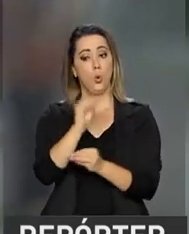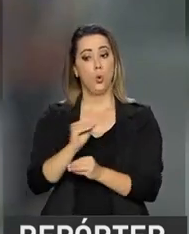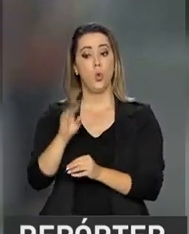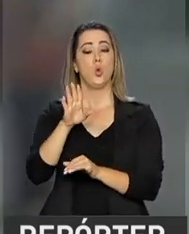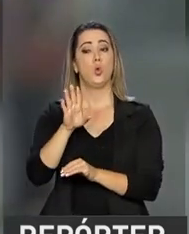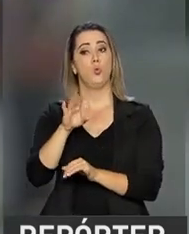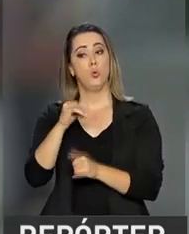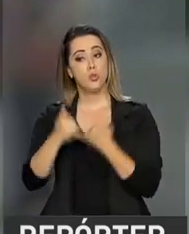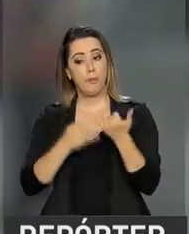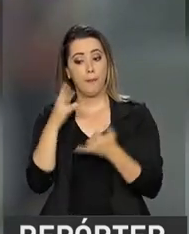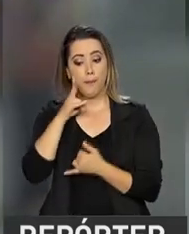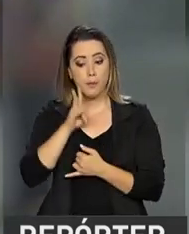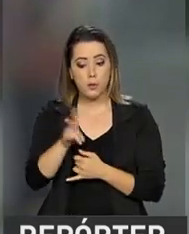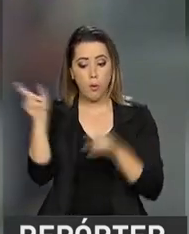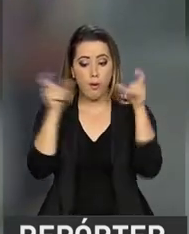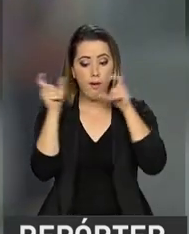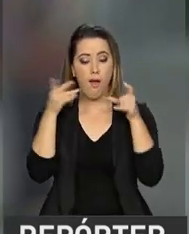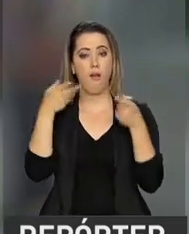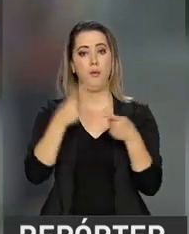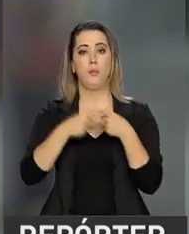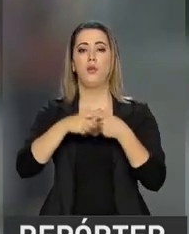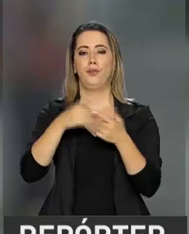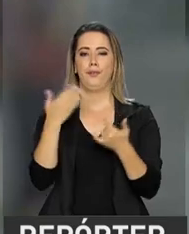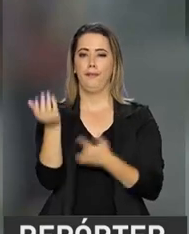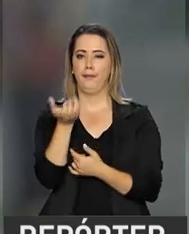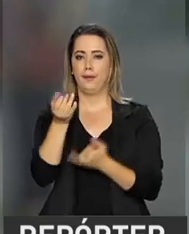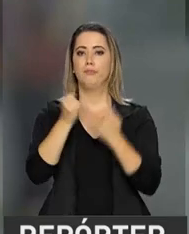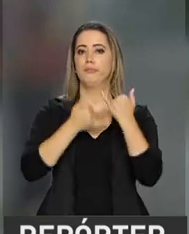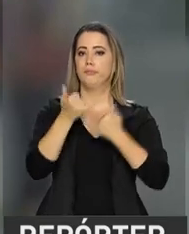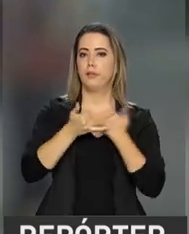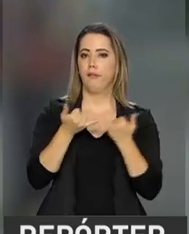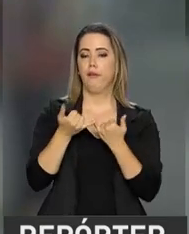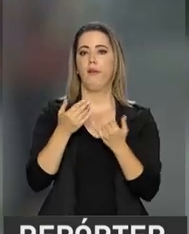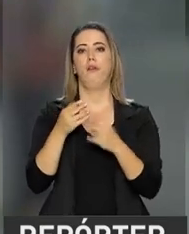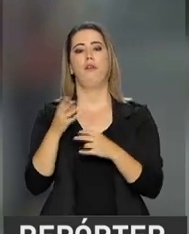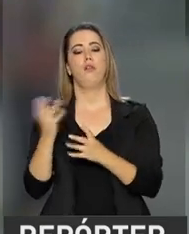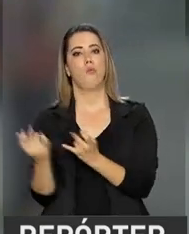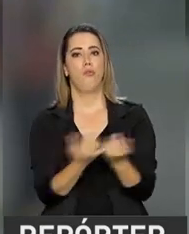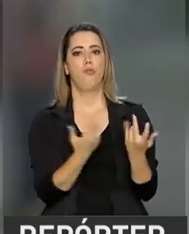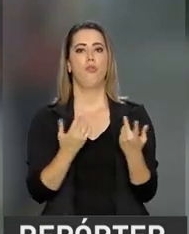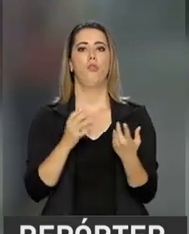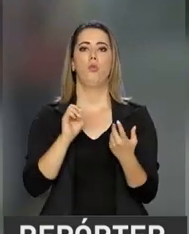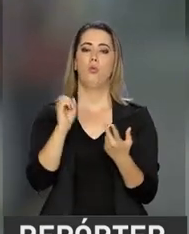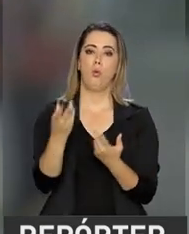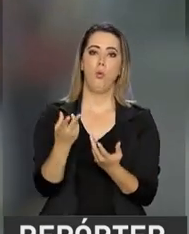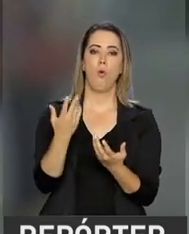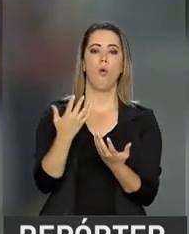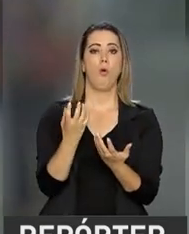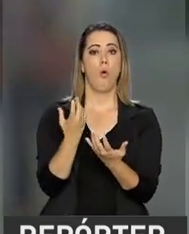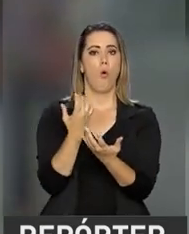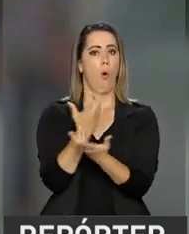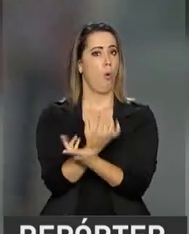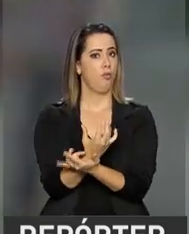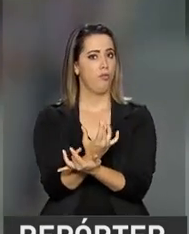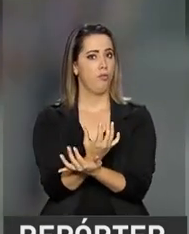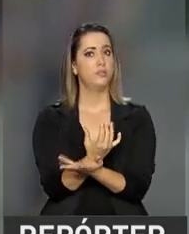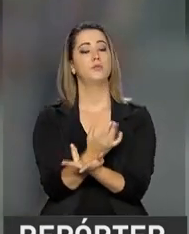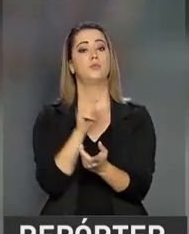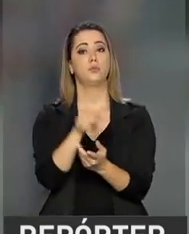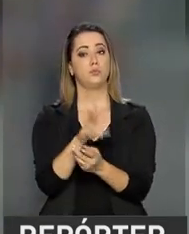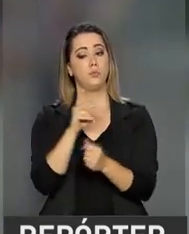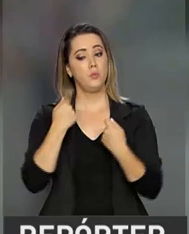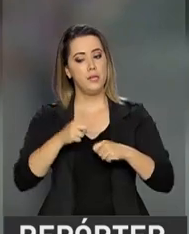também que costumam utilizar fogo fogueiras e outras atividades de lazer que coloque os em fogo que façam sempre de maneira